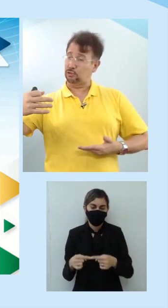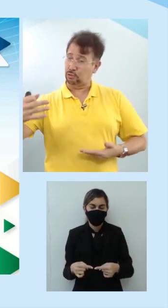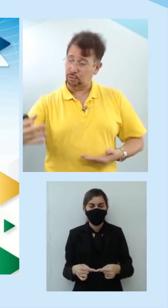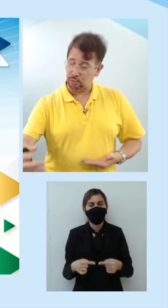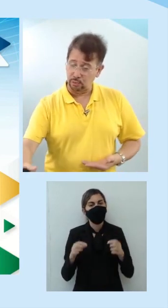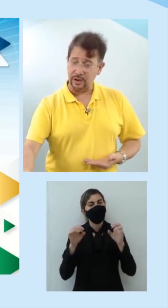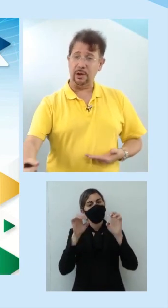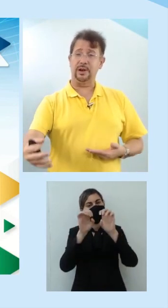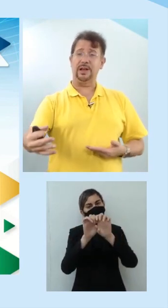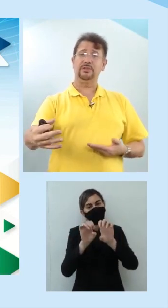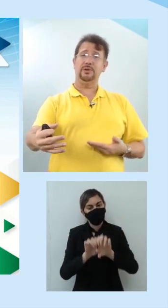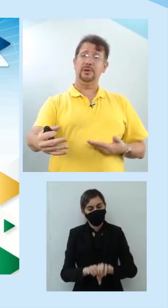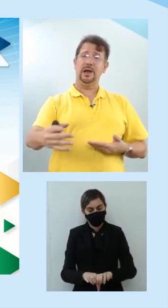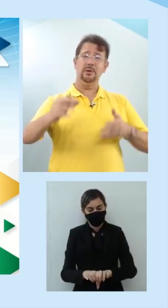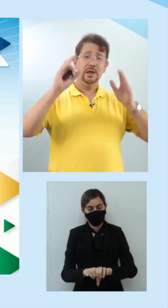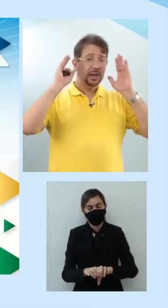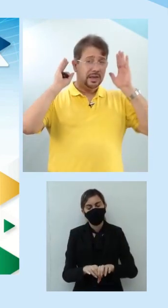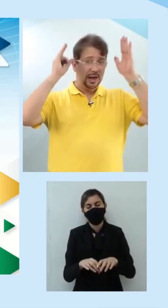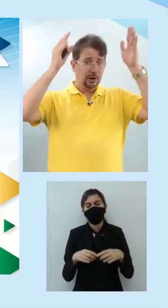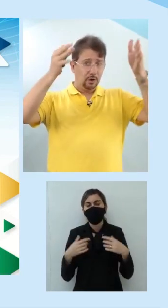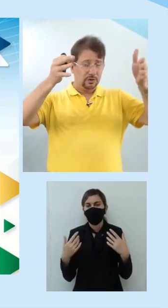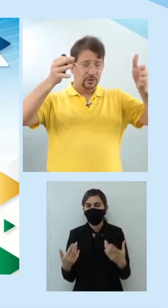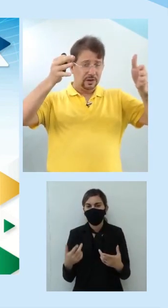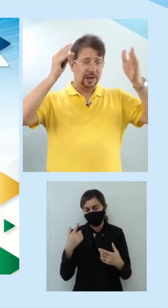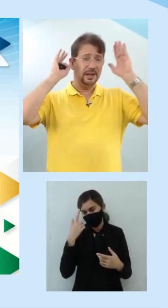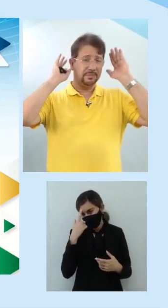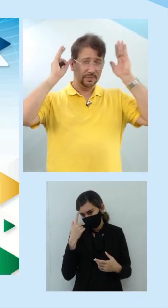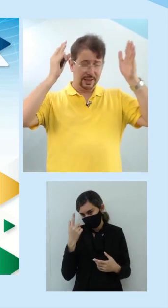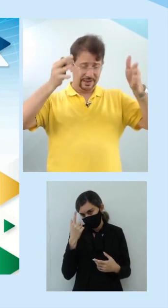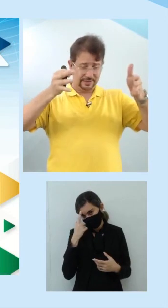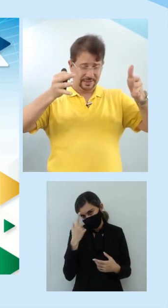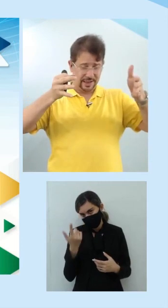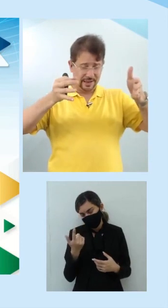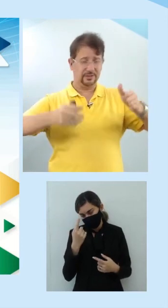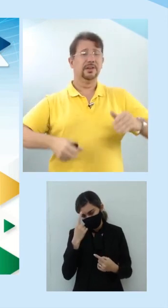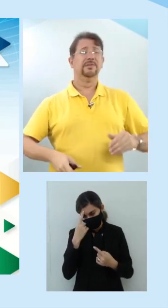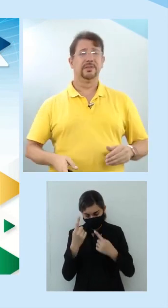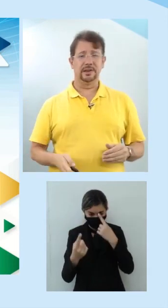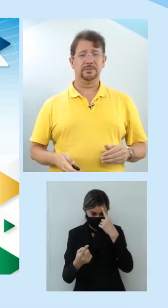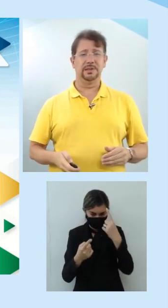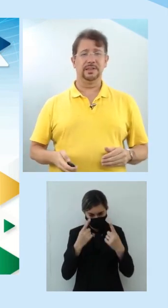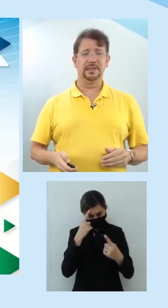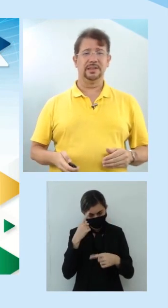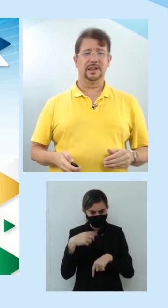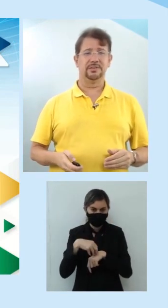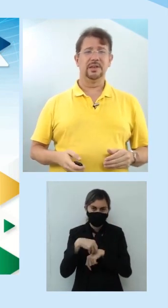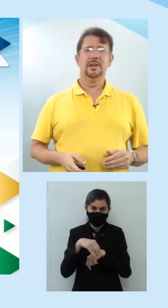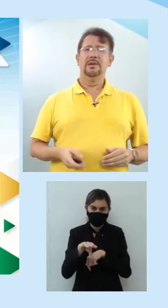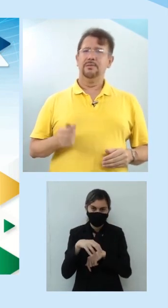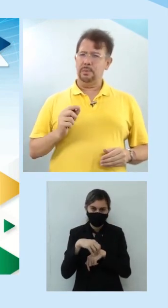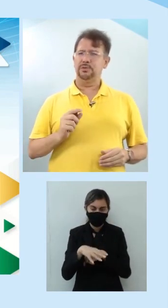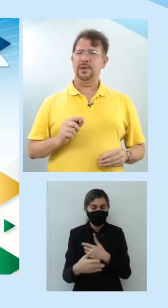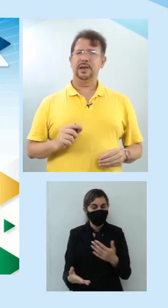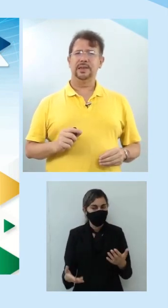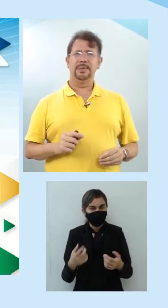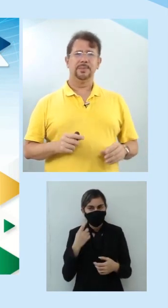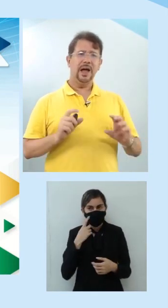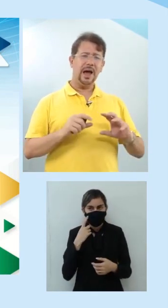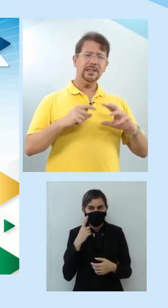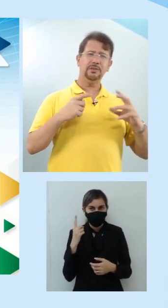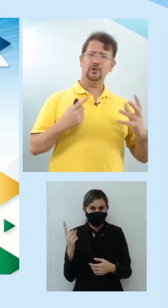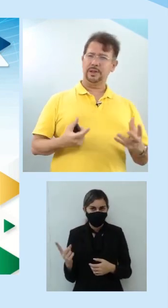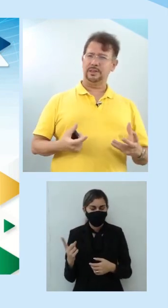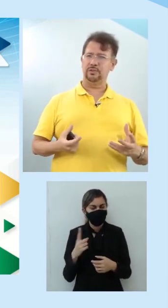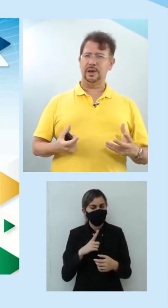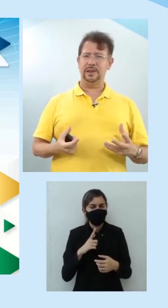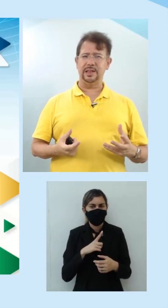a estrutura oracional e a lógica das ideias transmitidas. Vamos ver aqui.